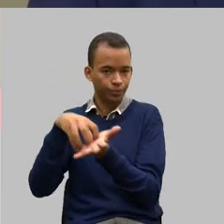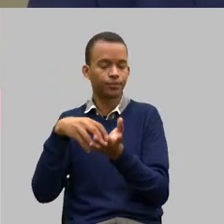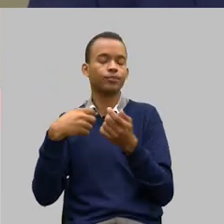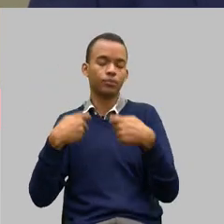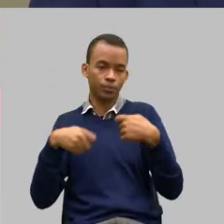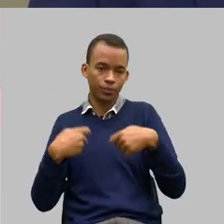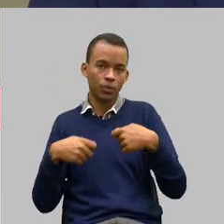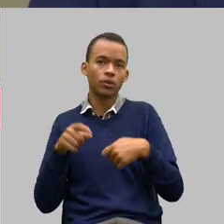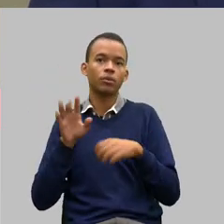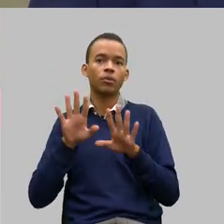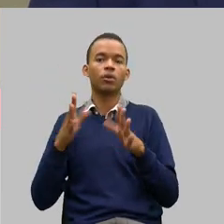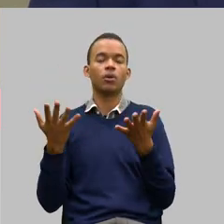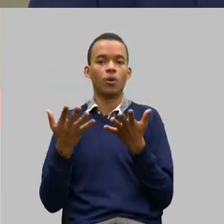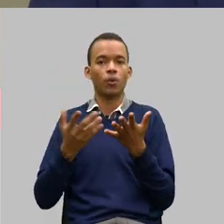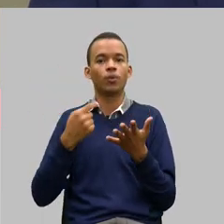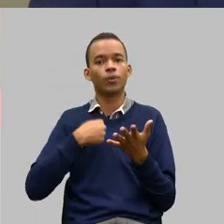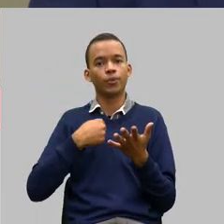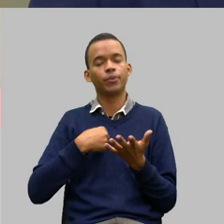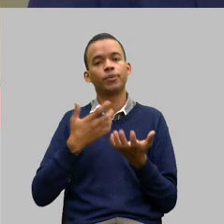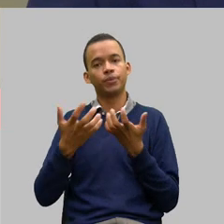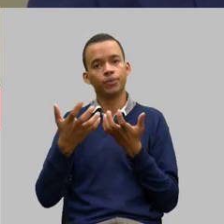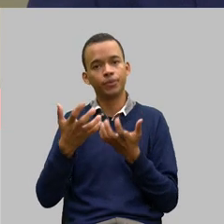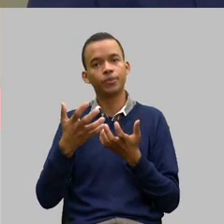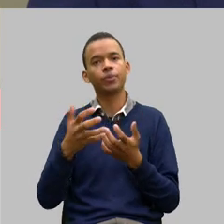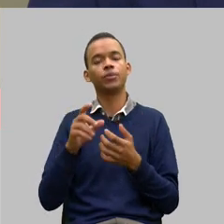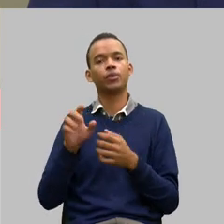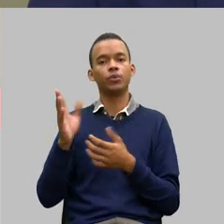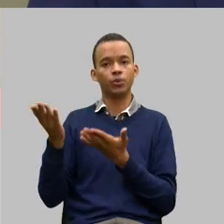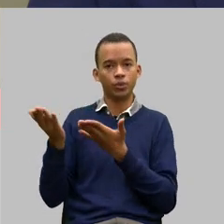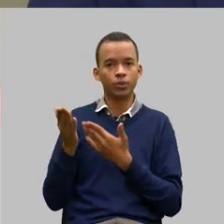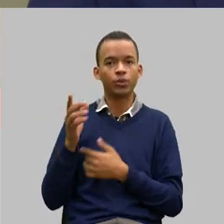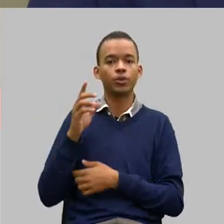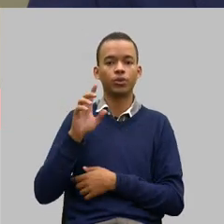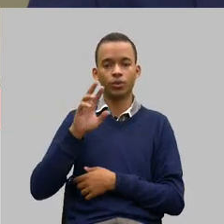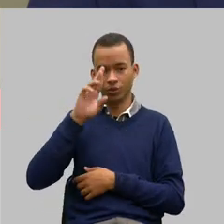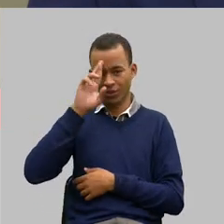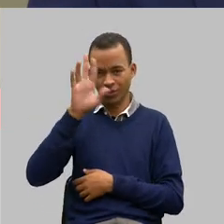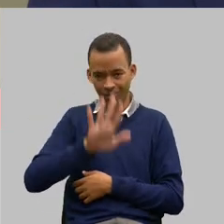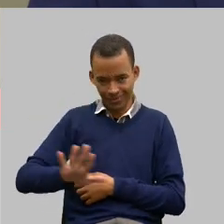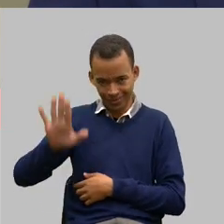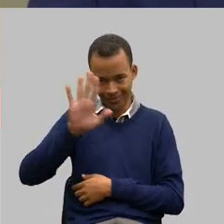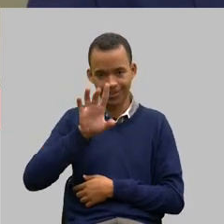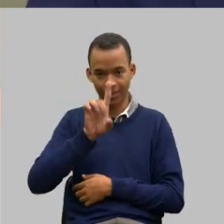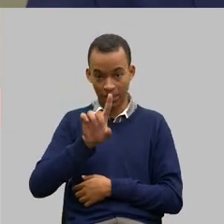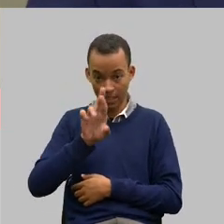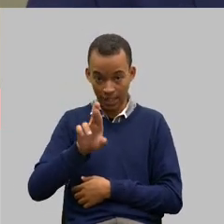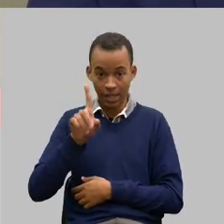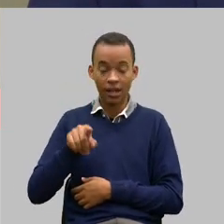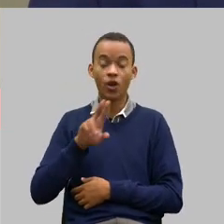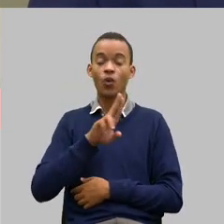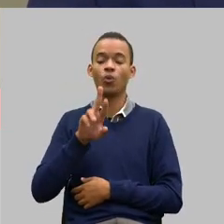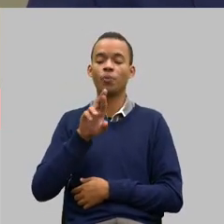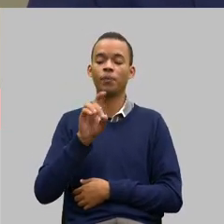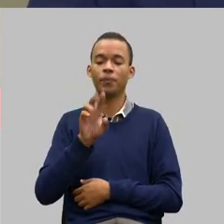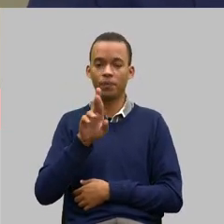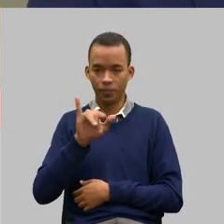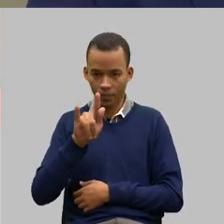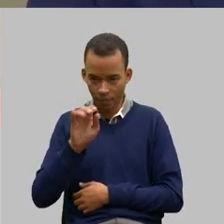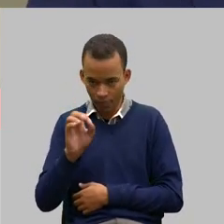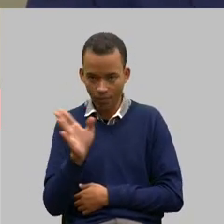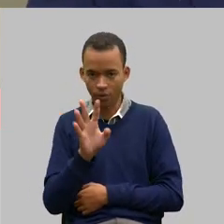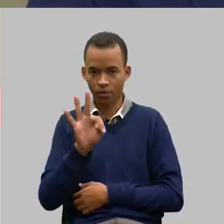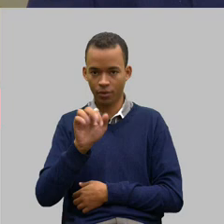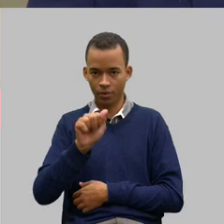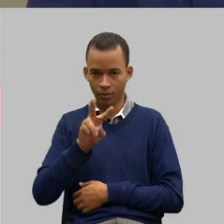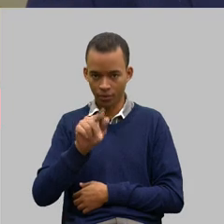gostar de passar alguns minutos pro nosso querido diretor geral do Dr o Rodrigo Tavares E mais uma vez aproveitar para